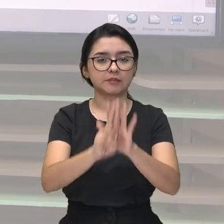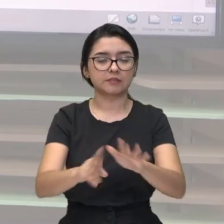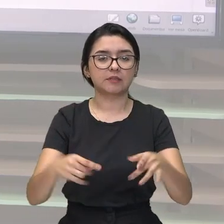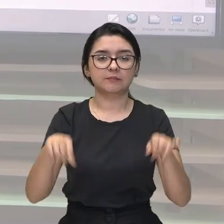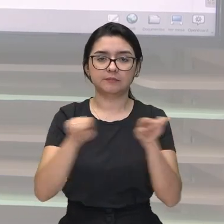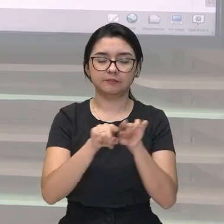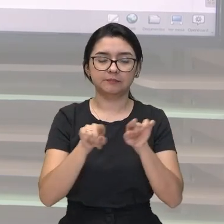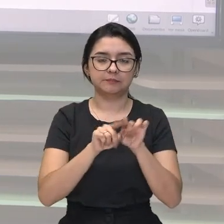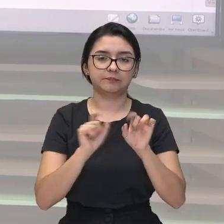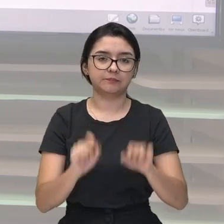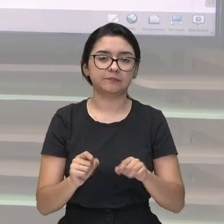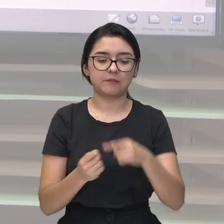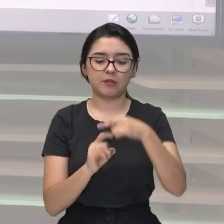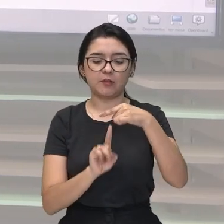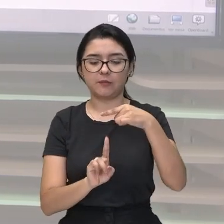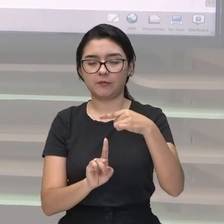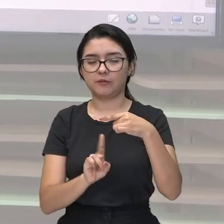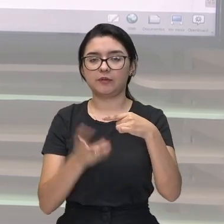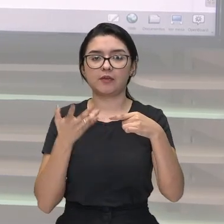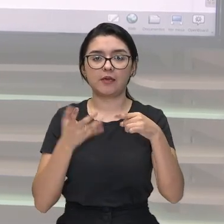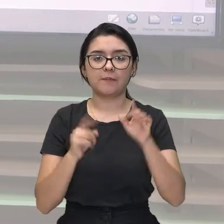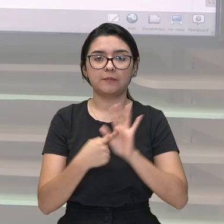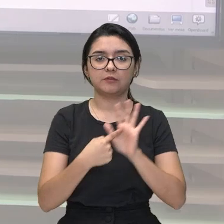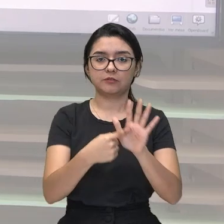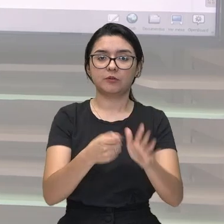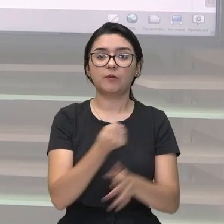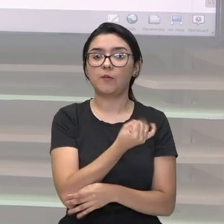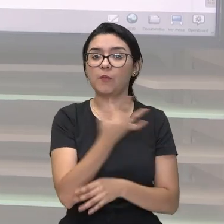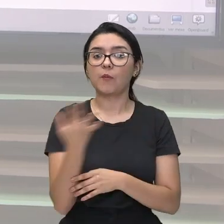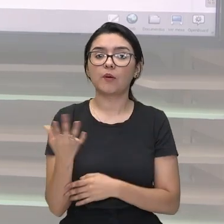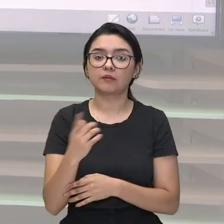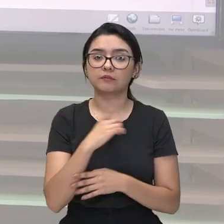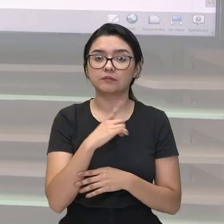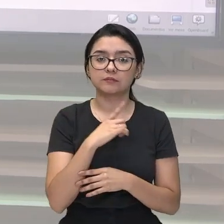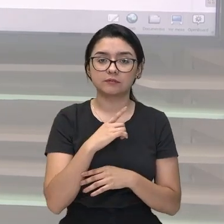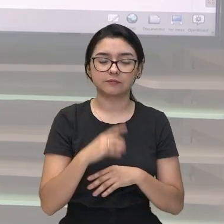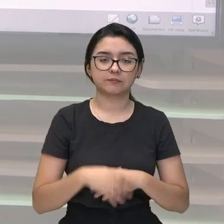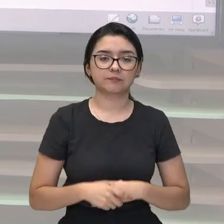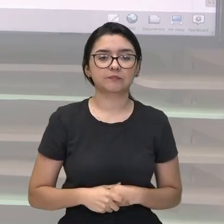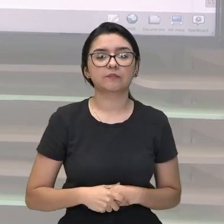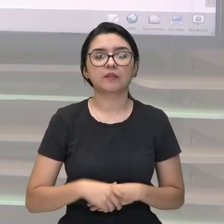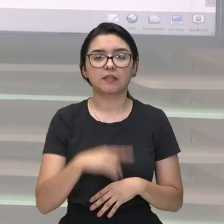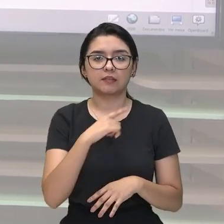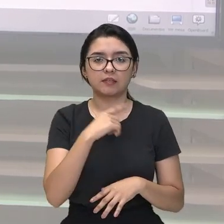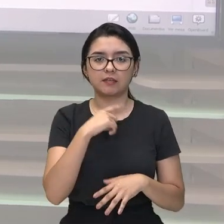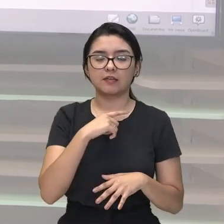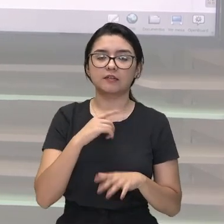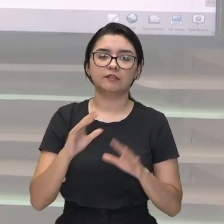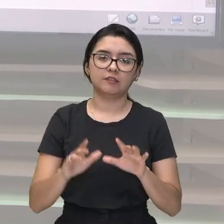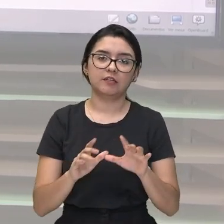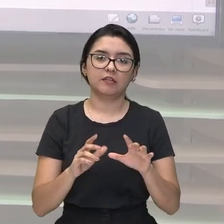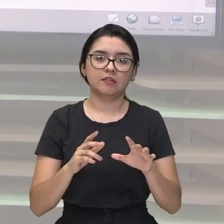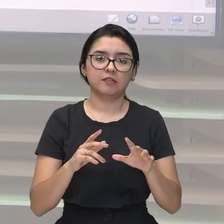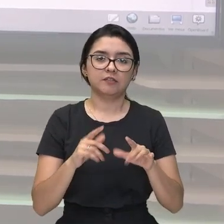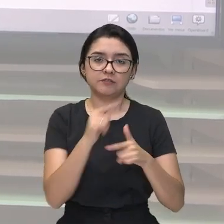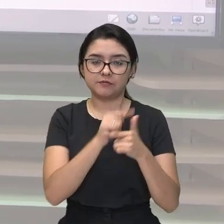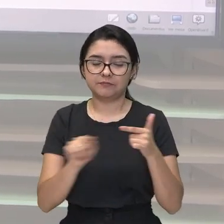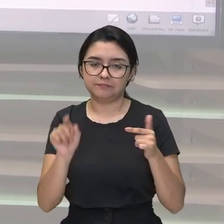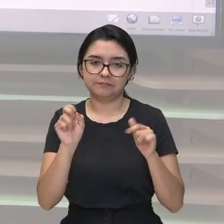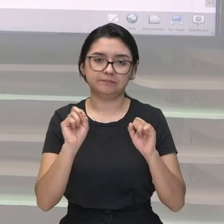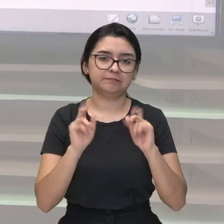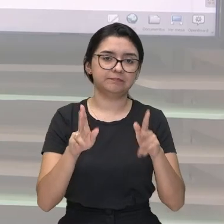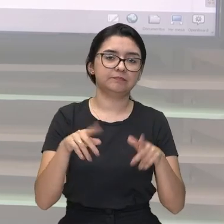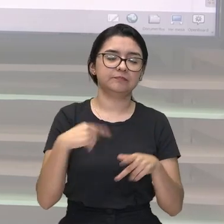bem? E o denominador indica quantas partes o inteiro está dividido, beleza? E aí você já